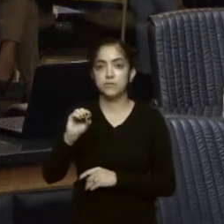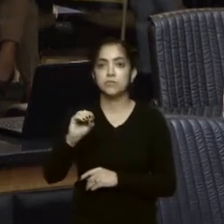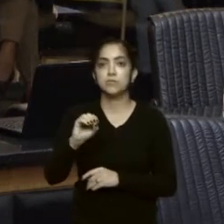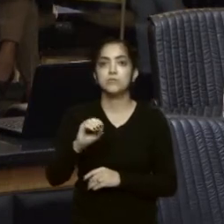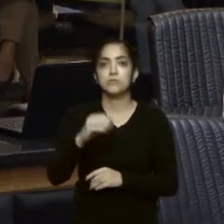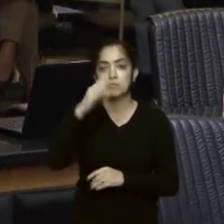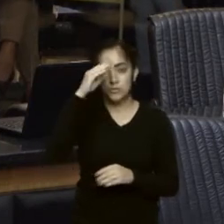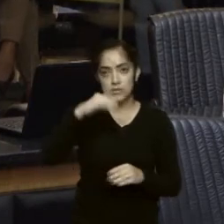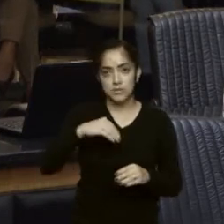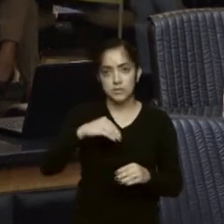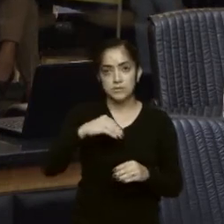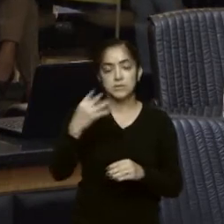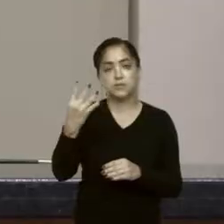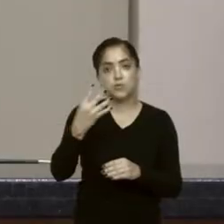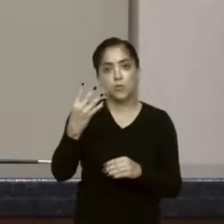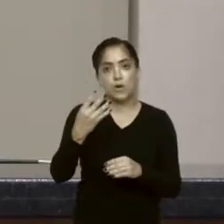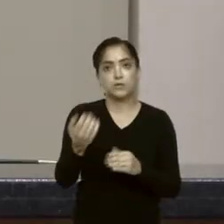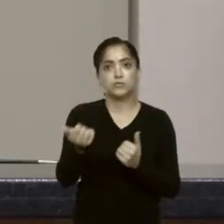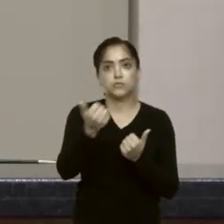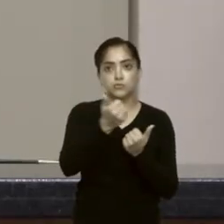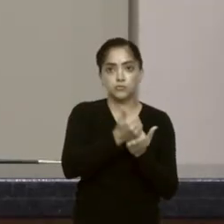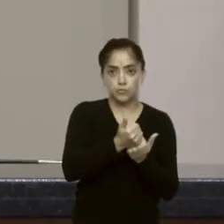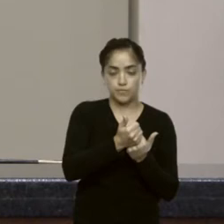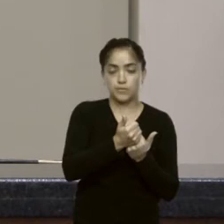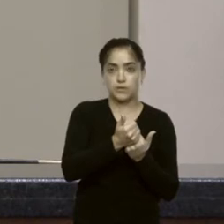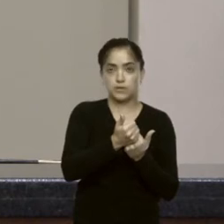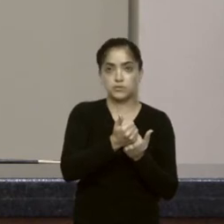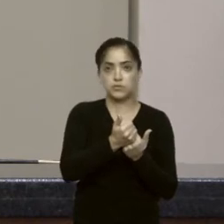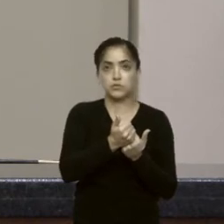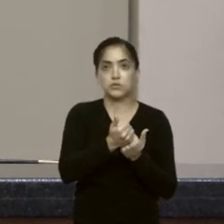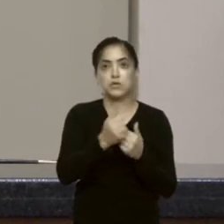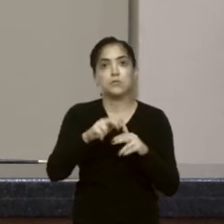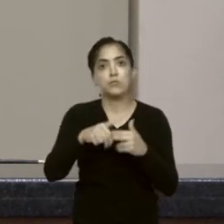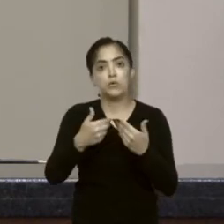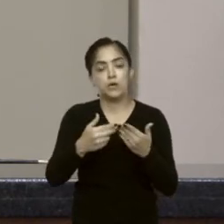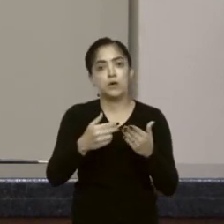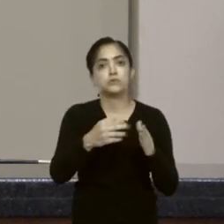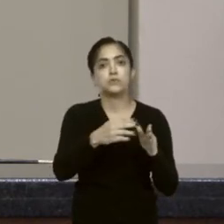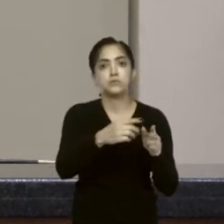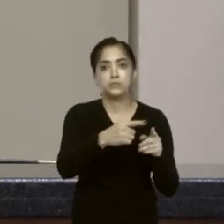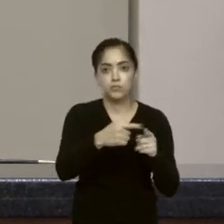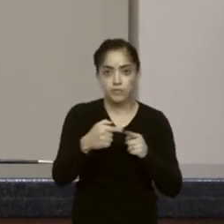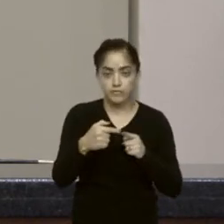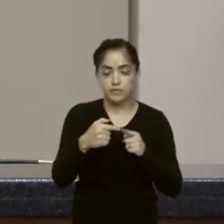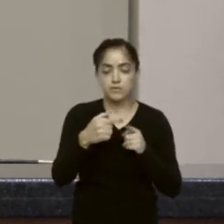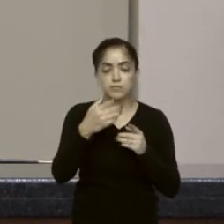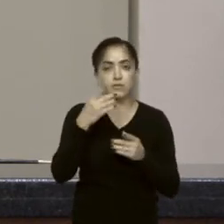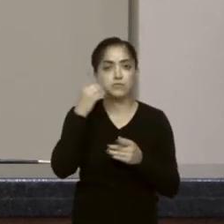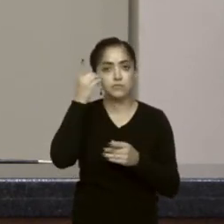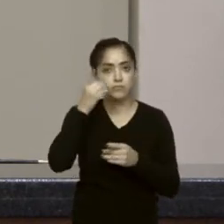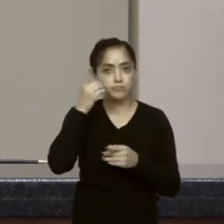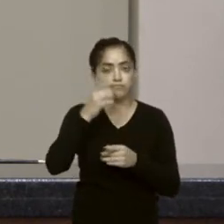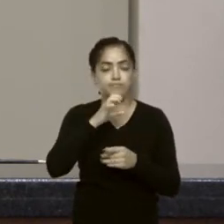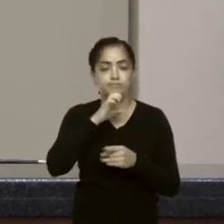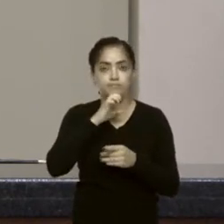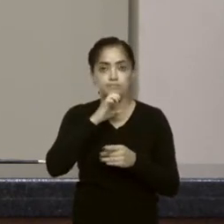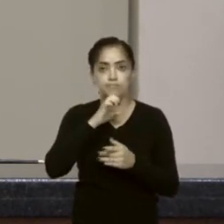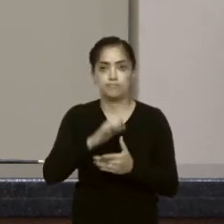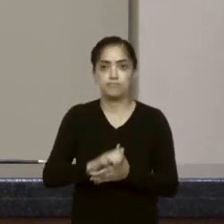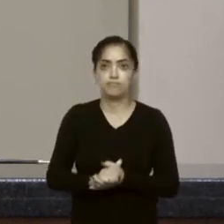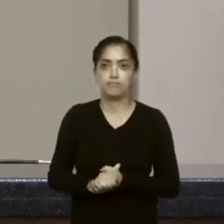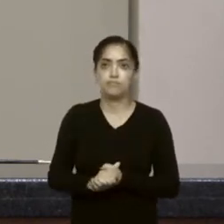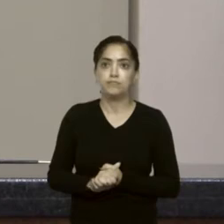do quarto suplente, em decorrência do afastamento do deputado Felipe Estevão